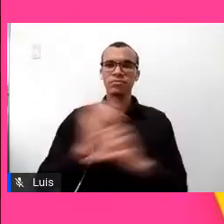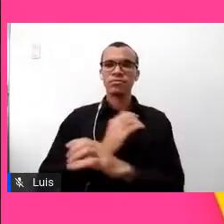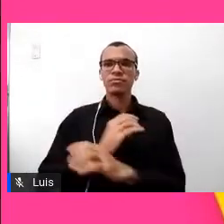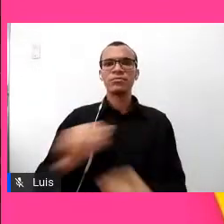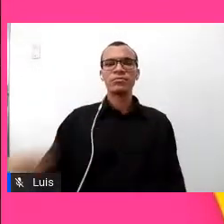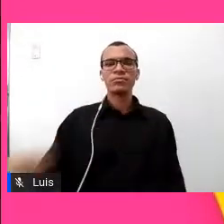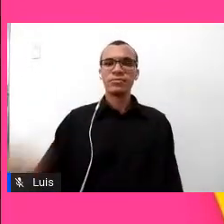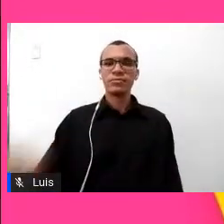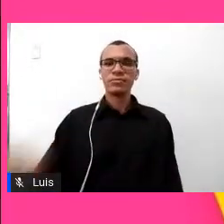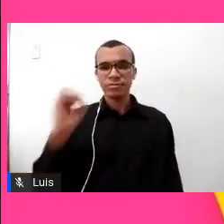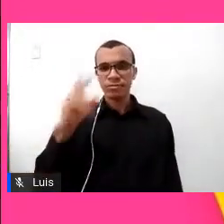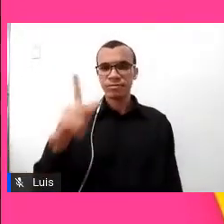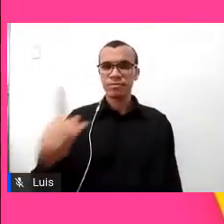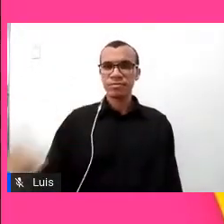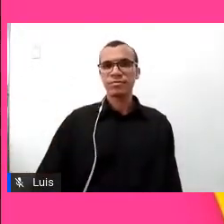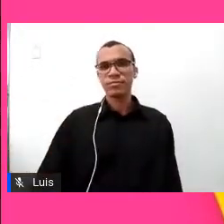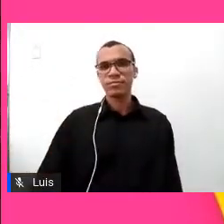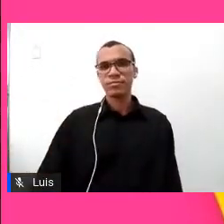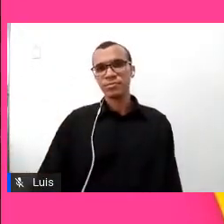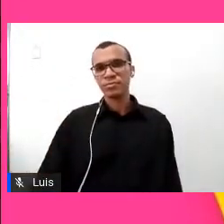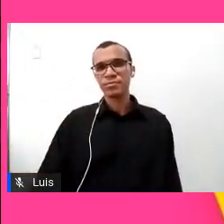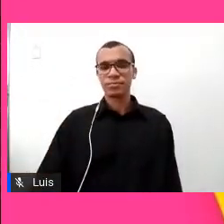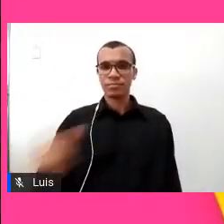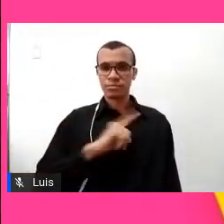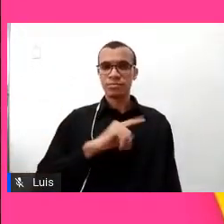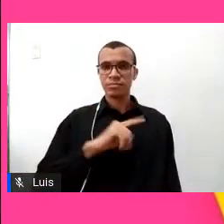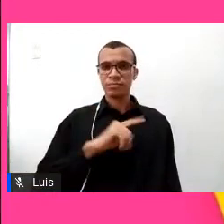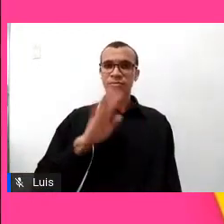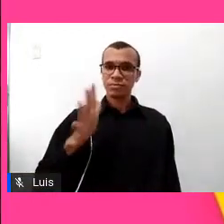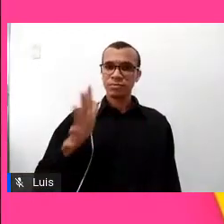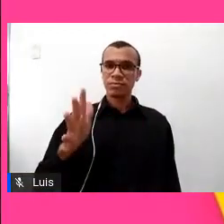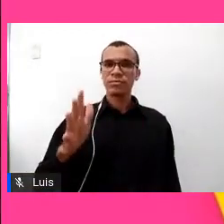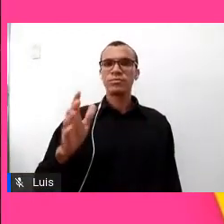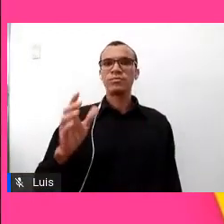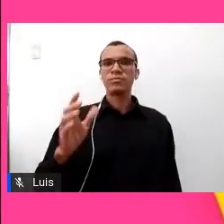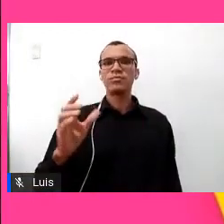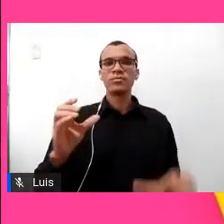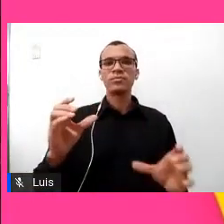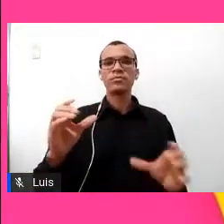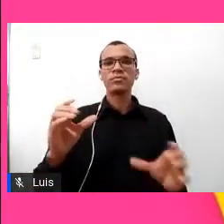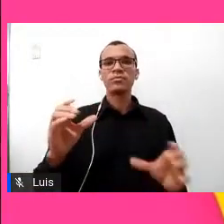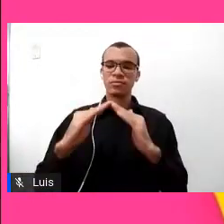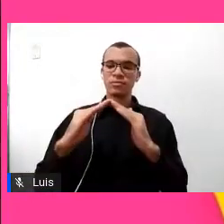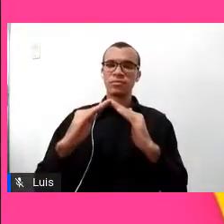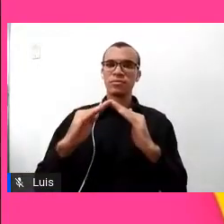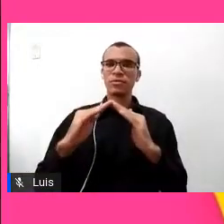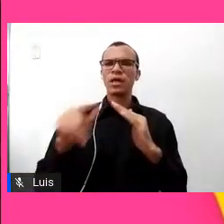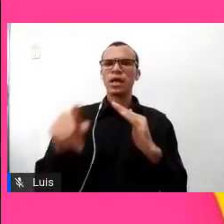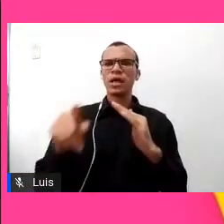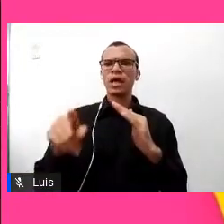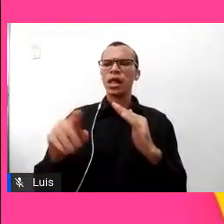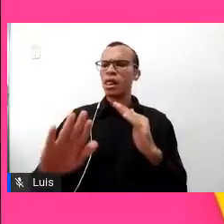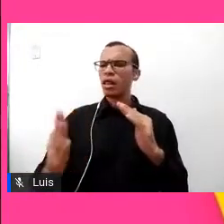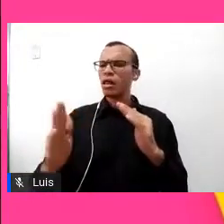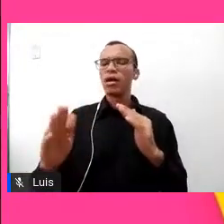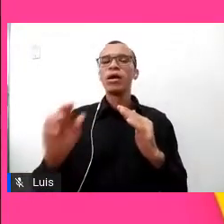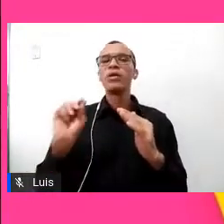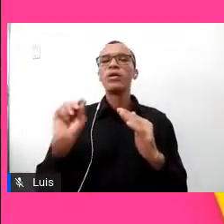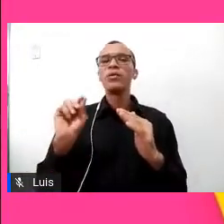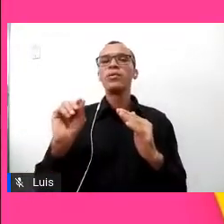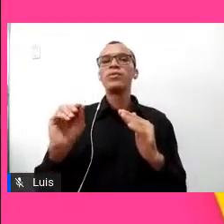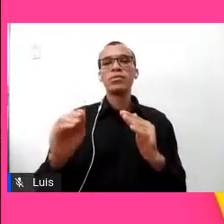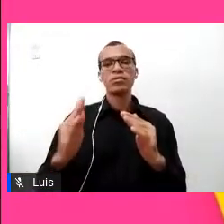Ok? Então, eu tenho aqui um telhado. Ah, e aquele buraco ali é a parede. É a parede que